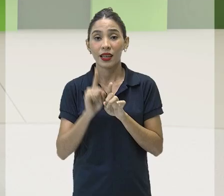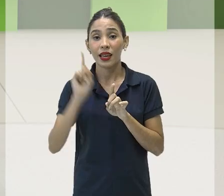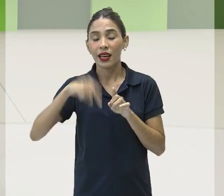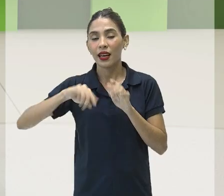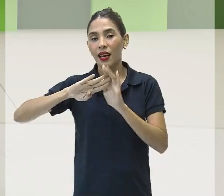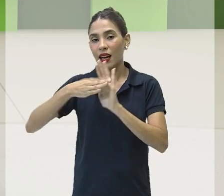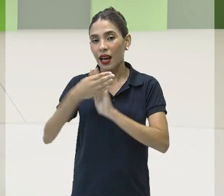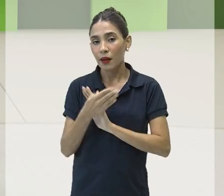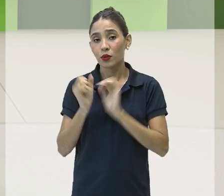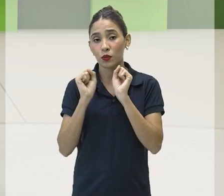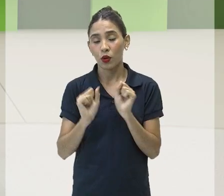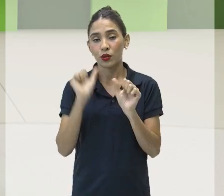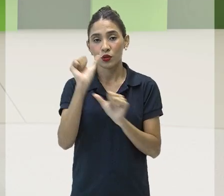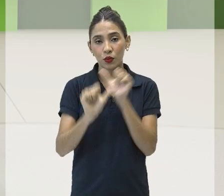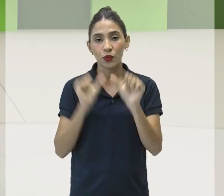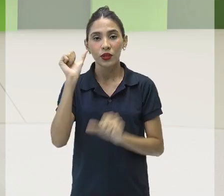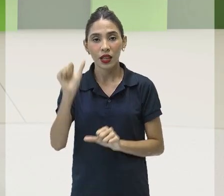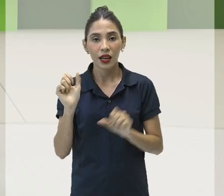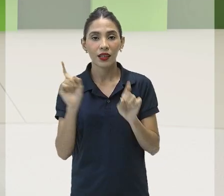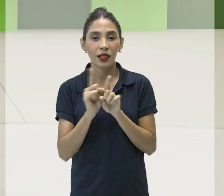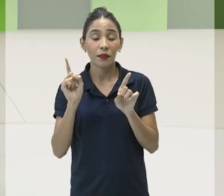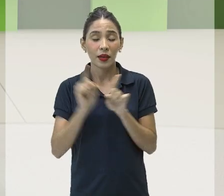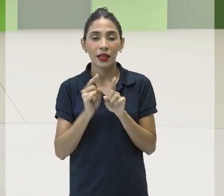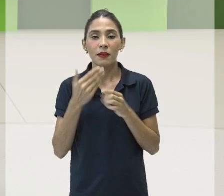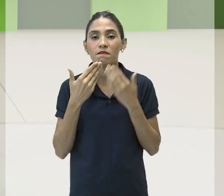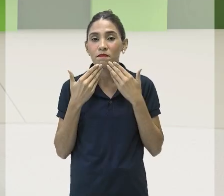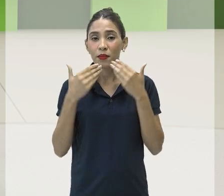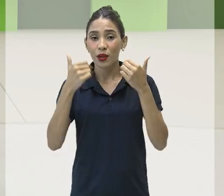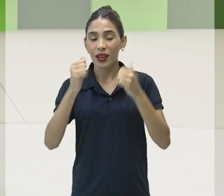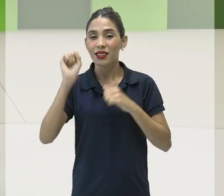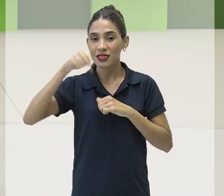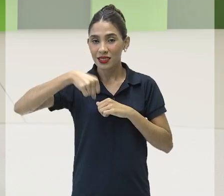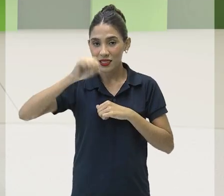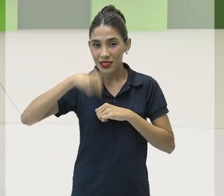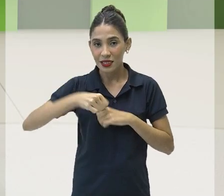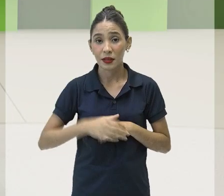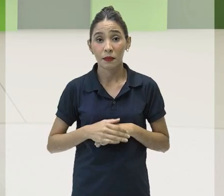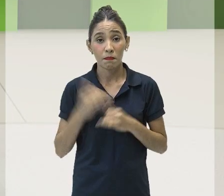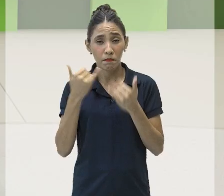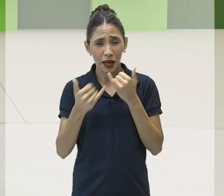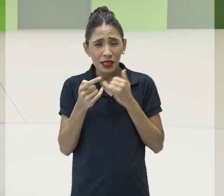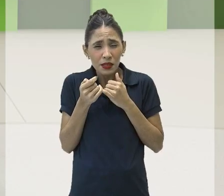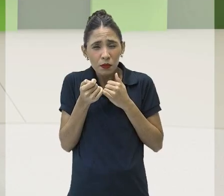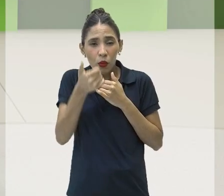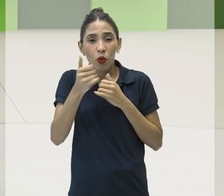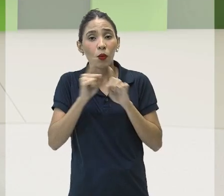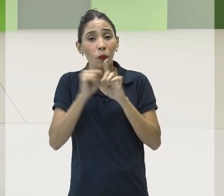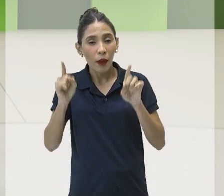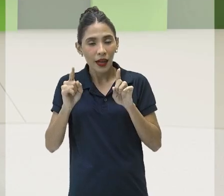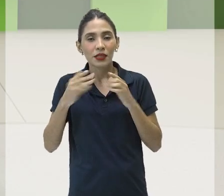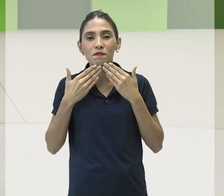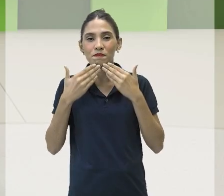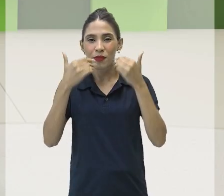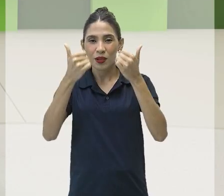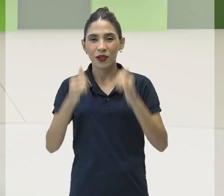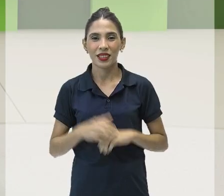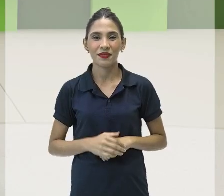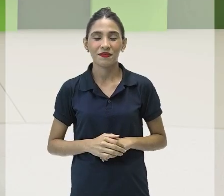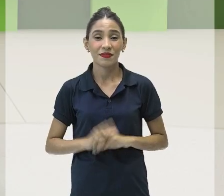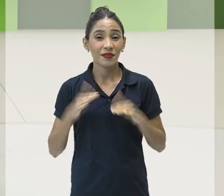hábitos que a gente pode mudar no nosso dia a dia e que vai melhorar sim, né? Parece pouco, mas melhora se todo mundo fizer, tá